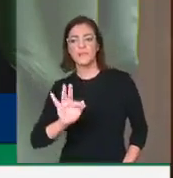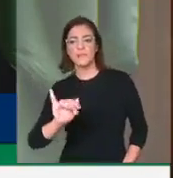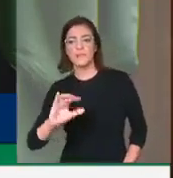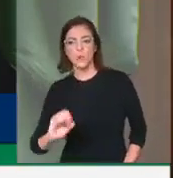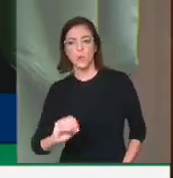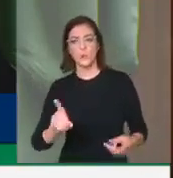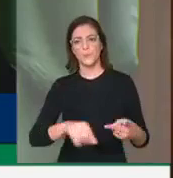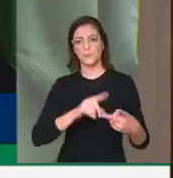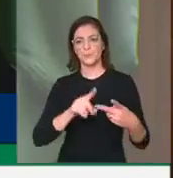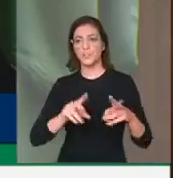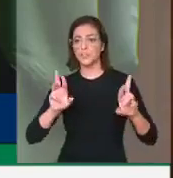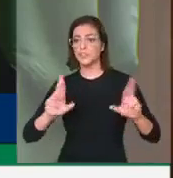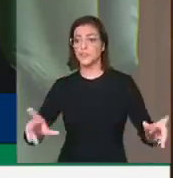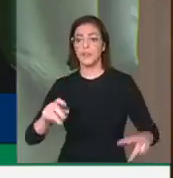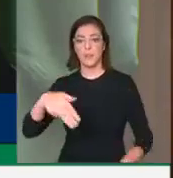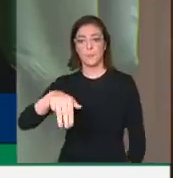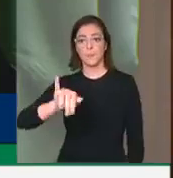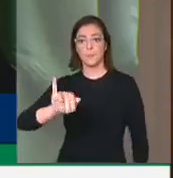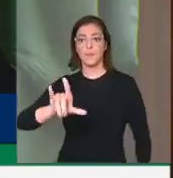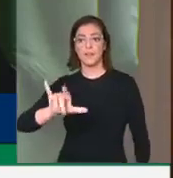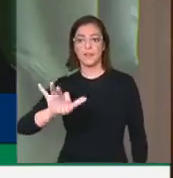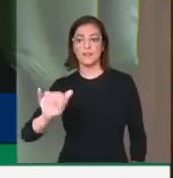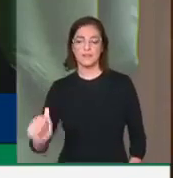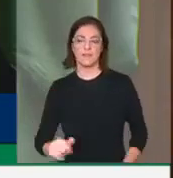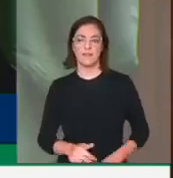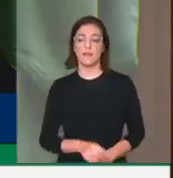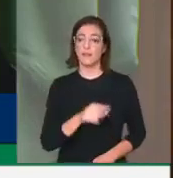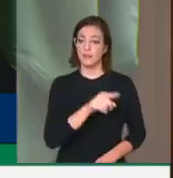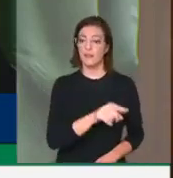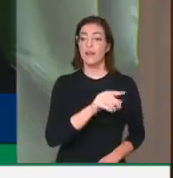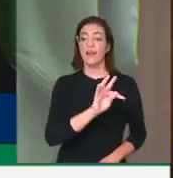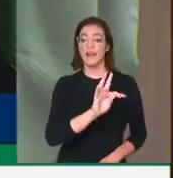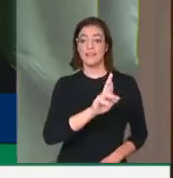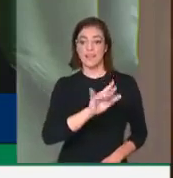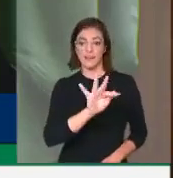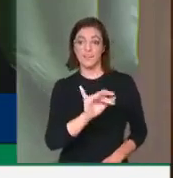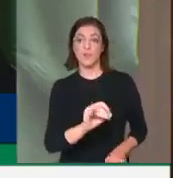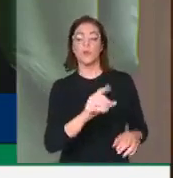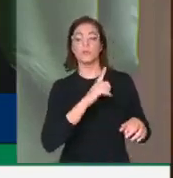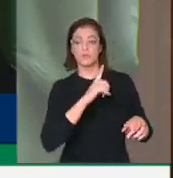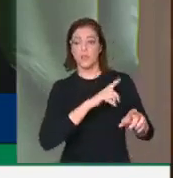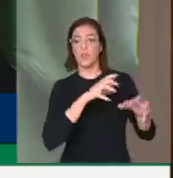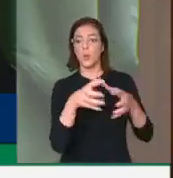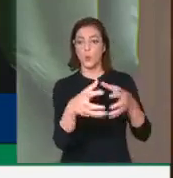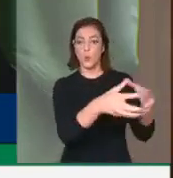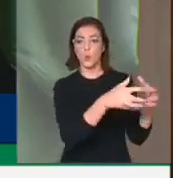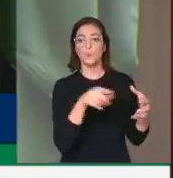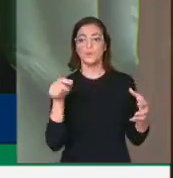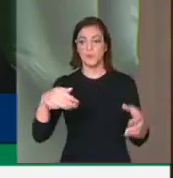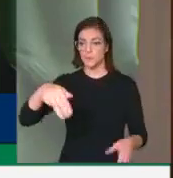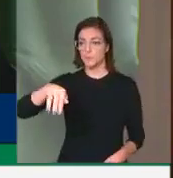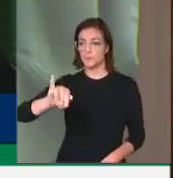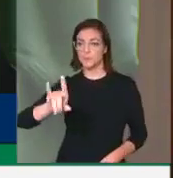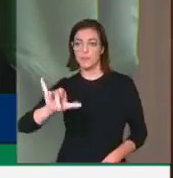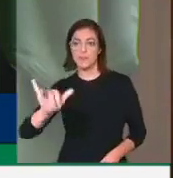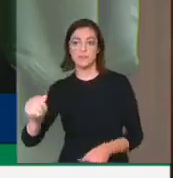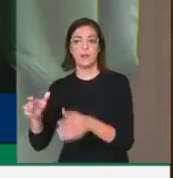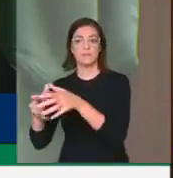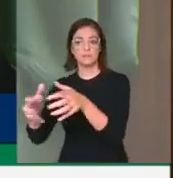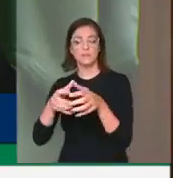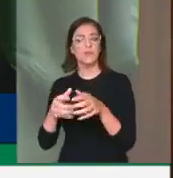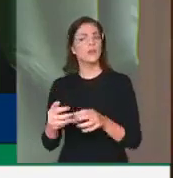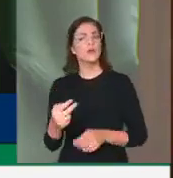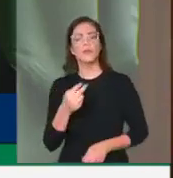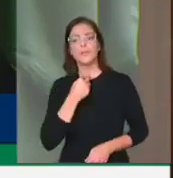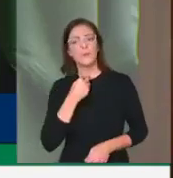milícia, que é outro crime. No tráfico tem as facções do tráfico, na milícia tem os grupos milicianos. Você não pode